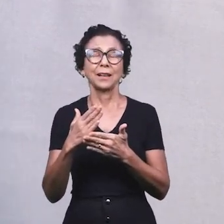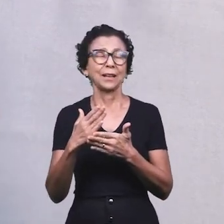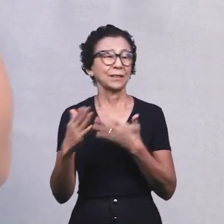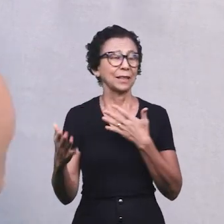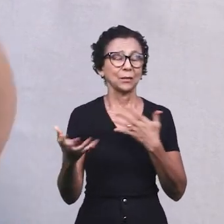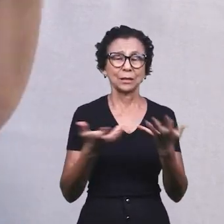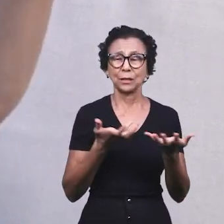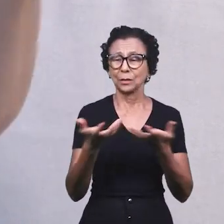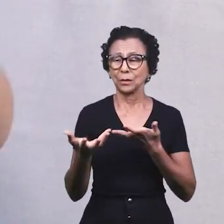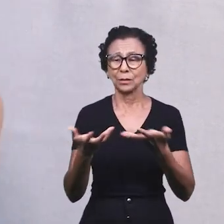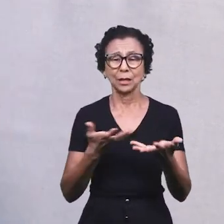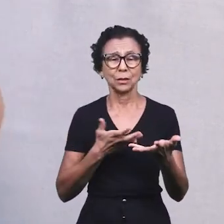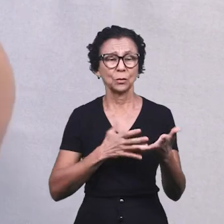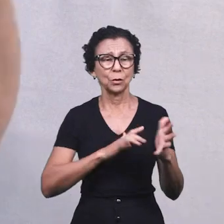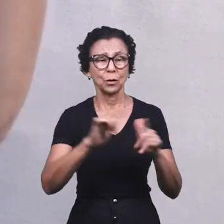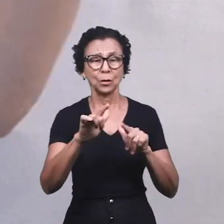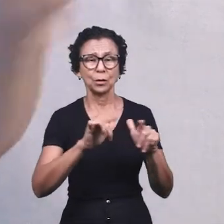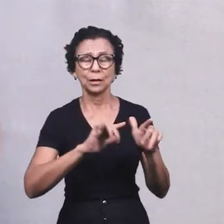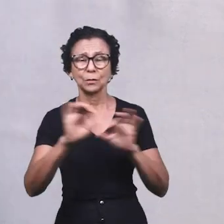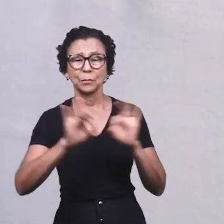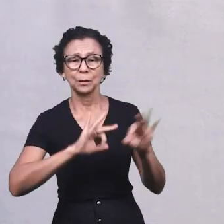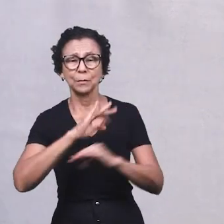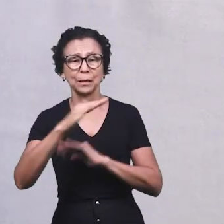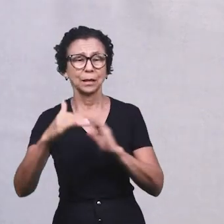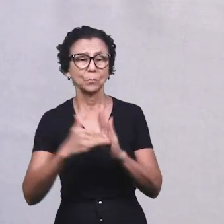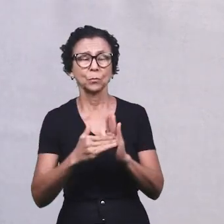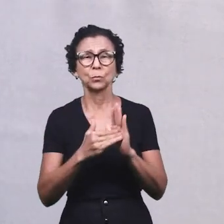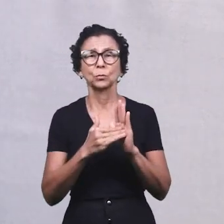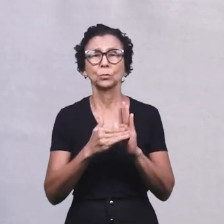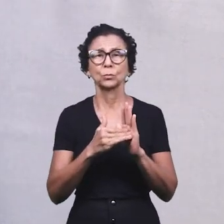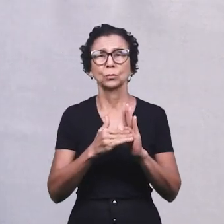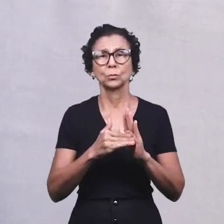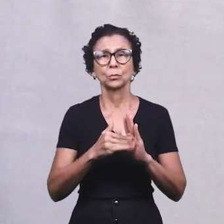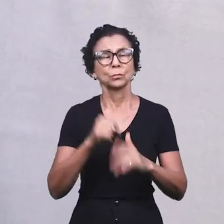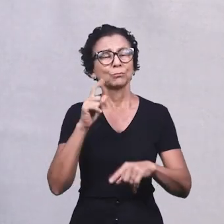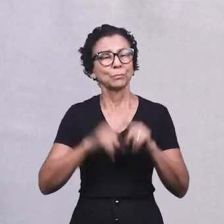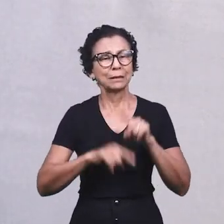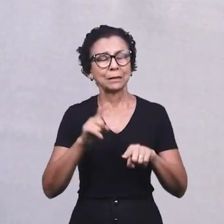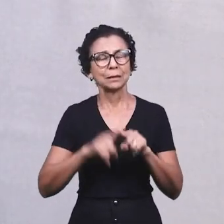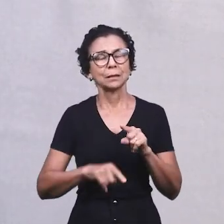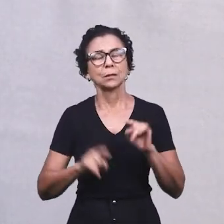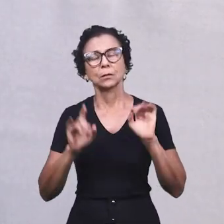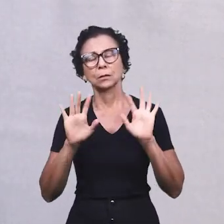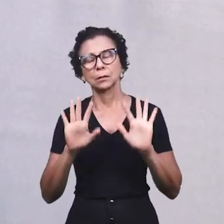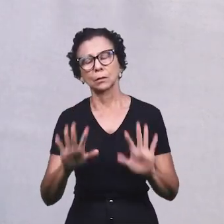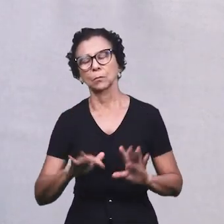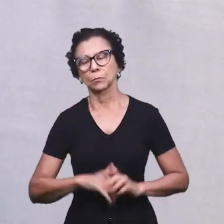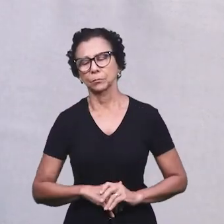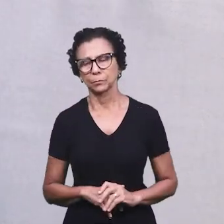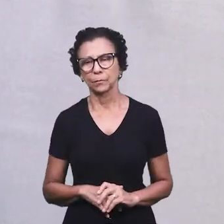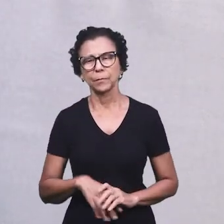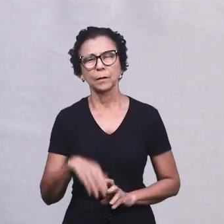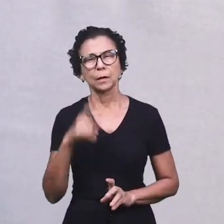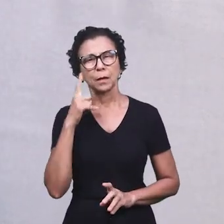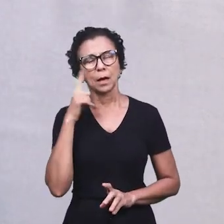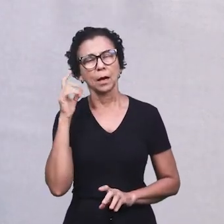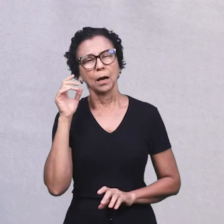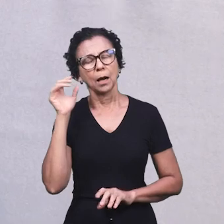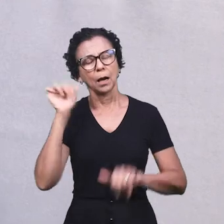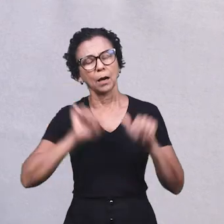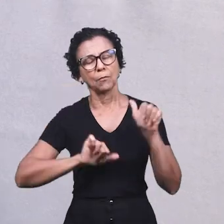quero fazer, eu quero atender, eu quero produzir um monte de coisa, e aí é o momento que tem que se parar